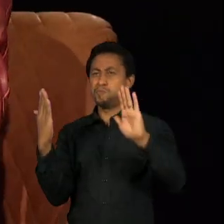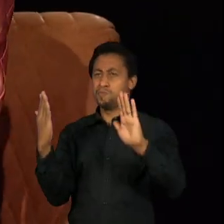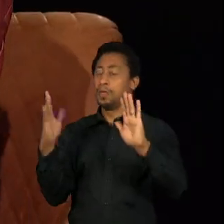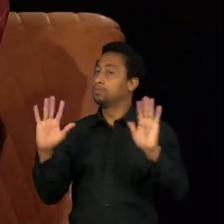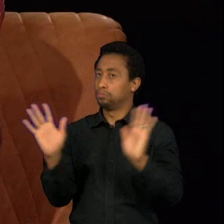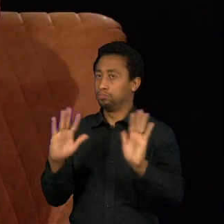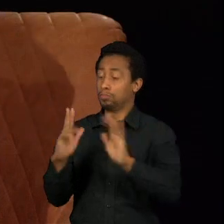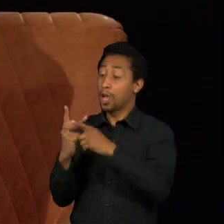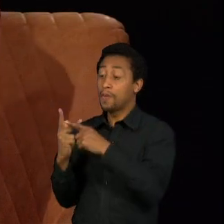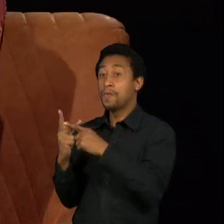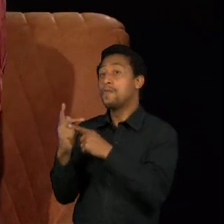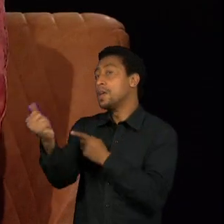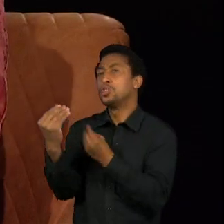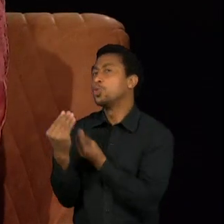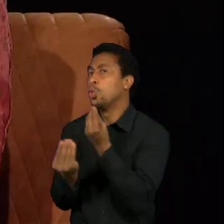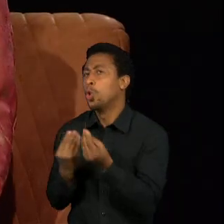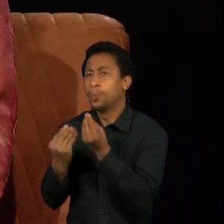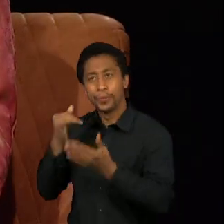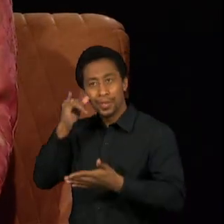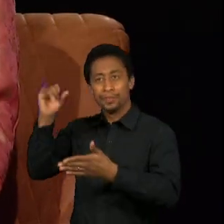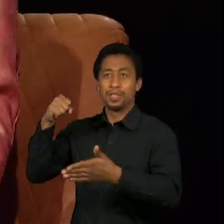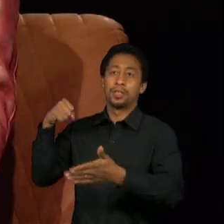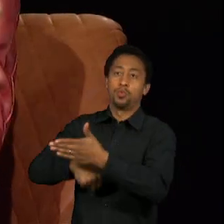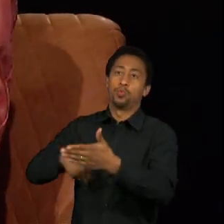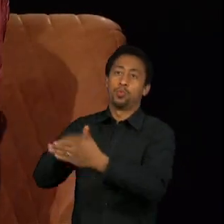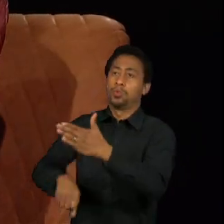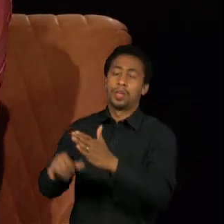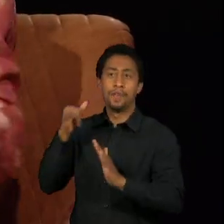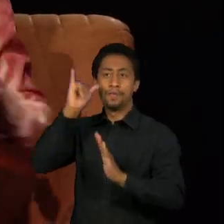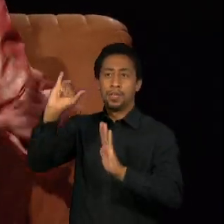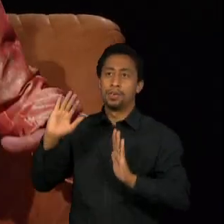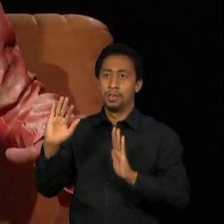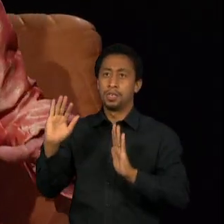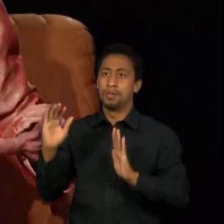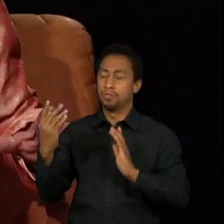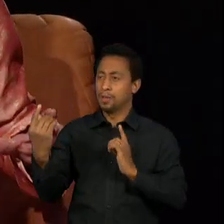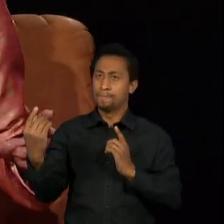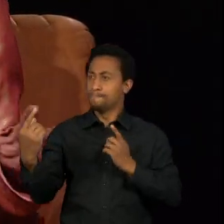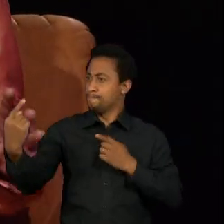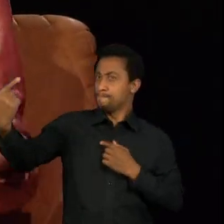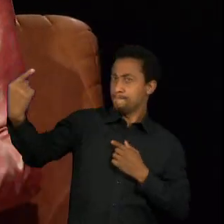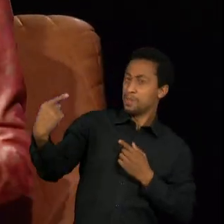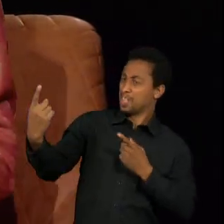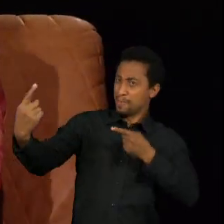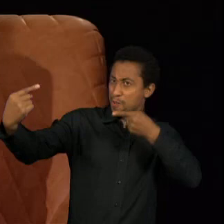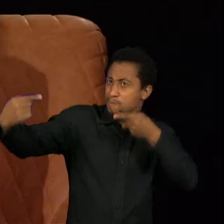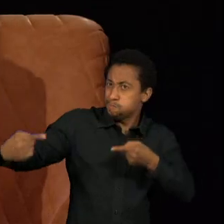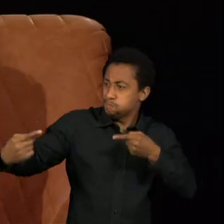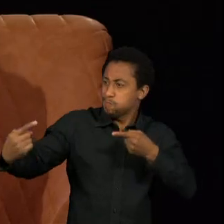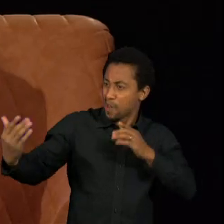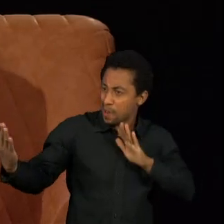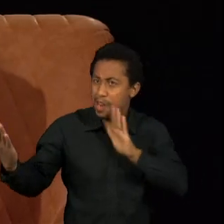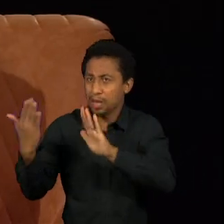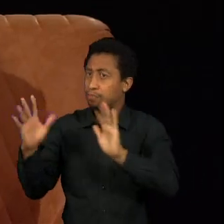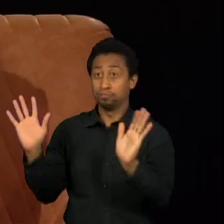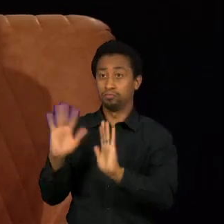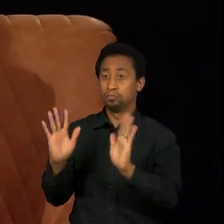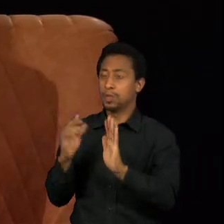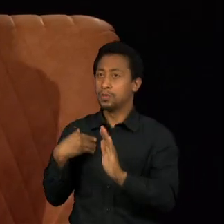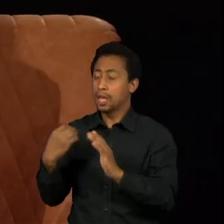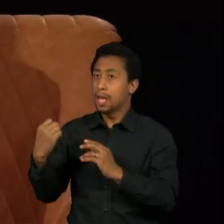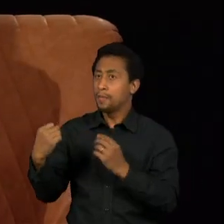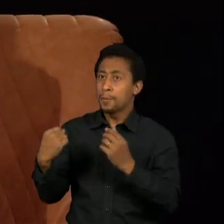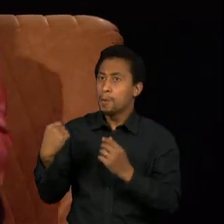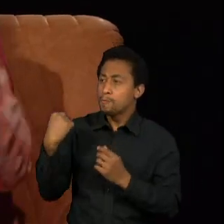Ele esquiva e seu adversário perde pela força que empregou. Não é? Então, isso ficou em